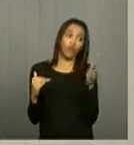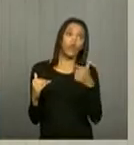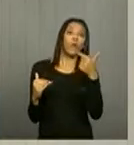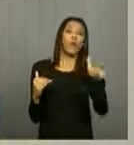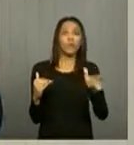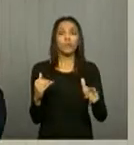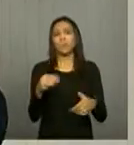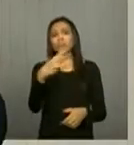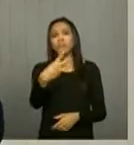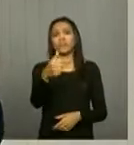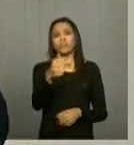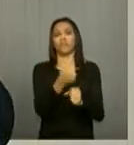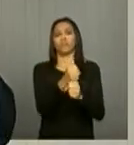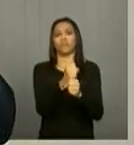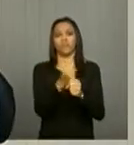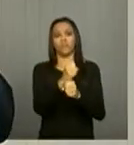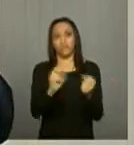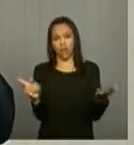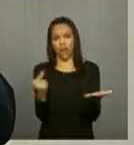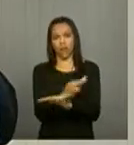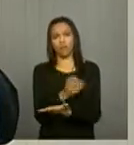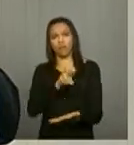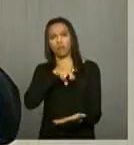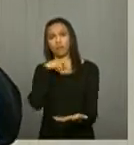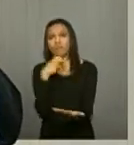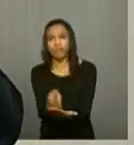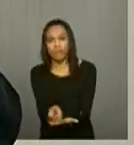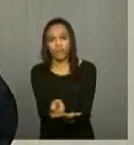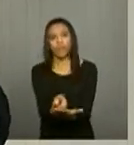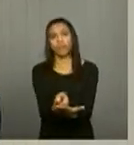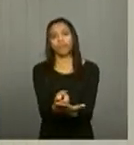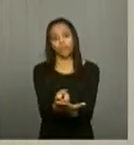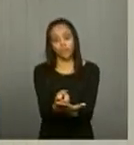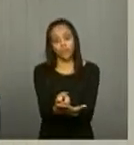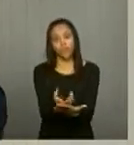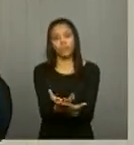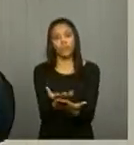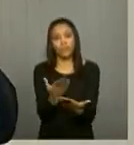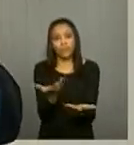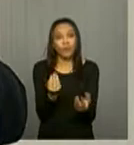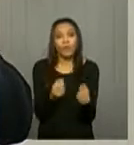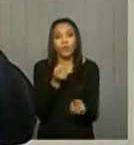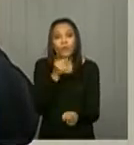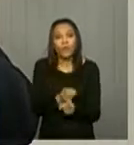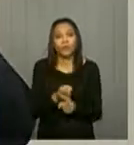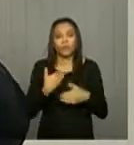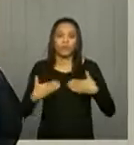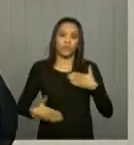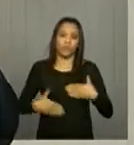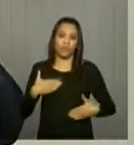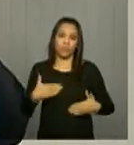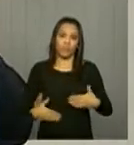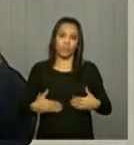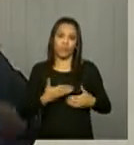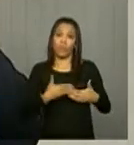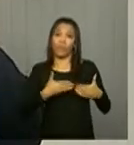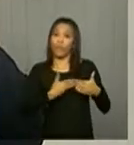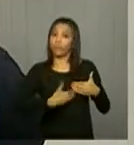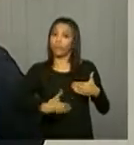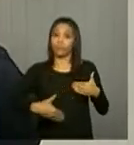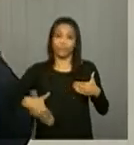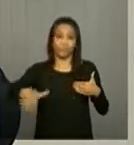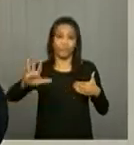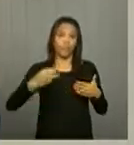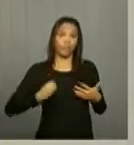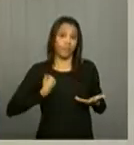fazemos no laudo relativamente à estabilidade química dessas substâncias que elas possam de fato ter estado